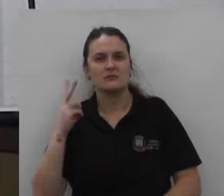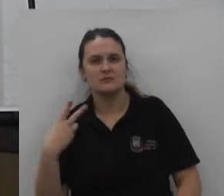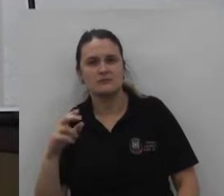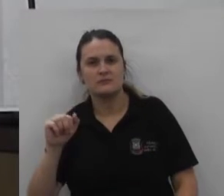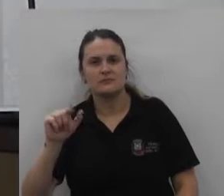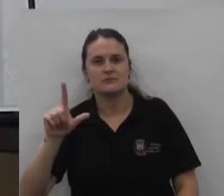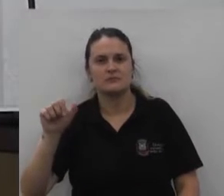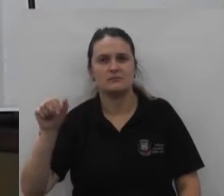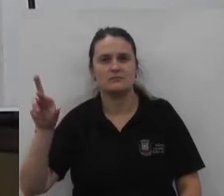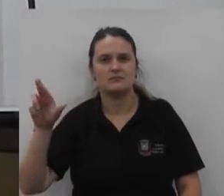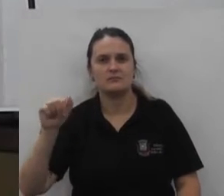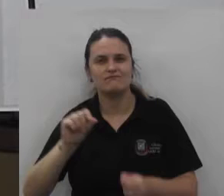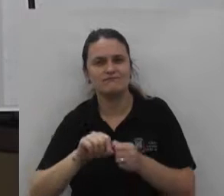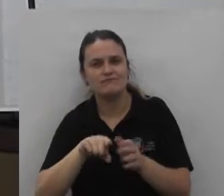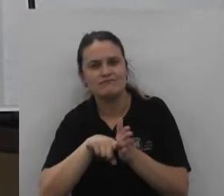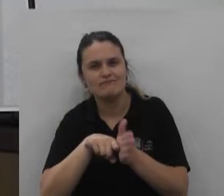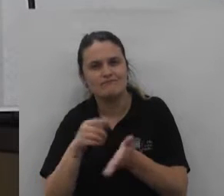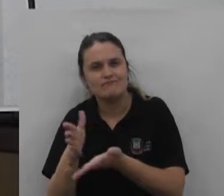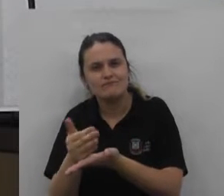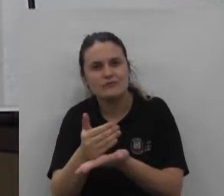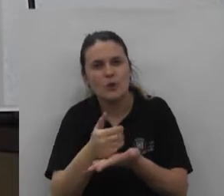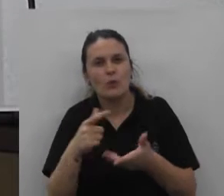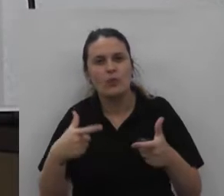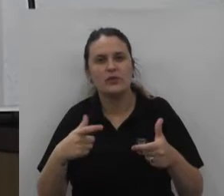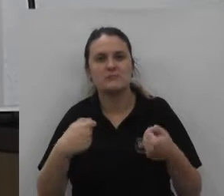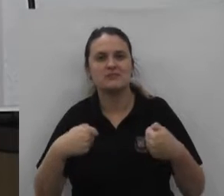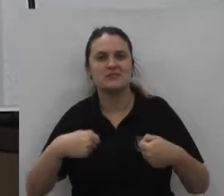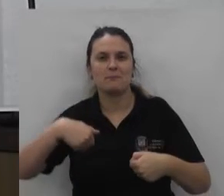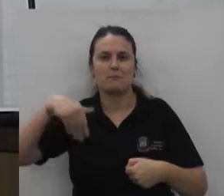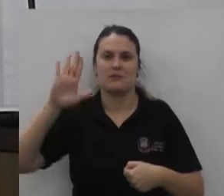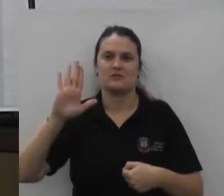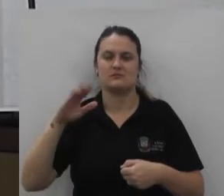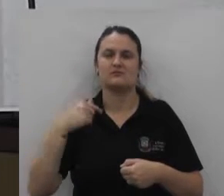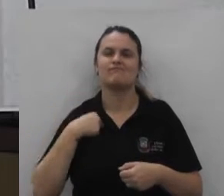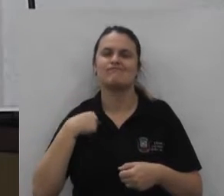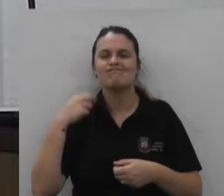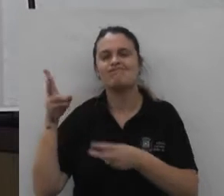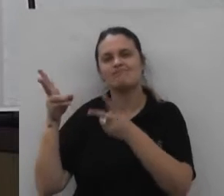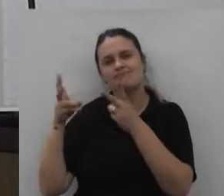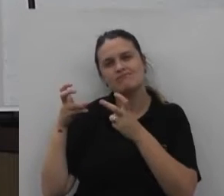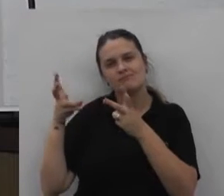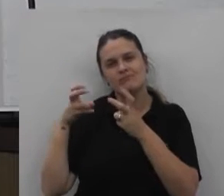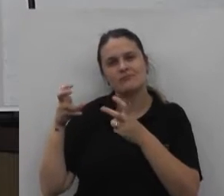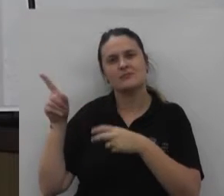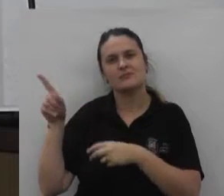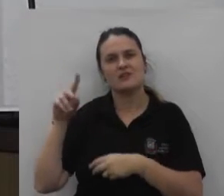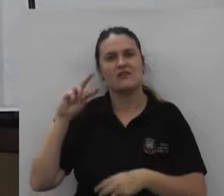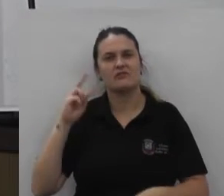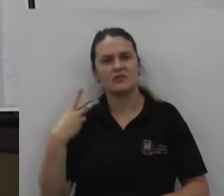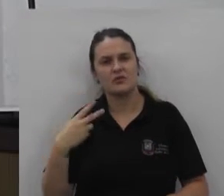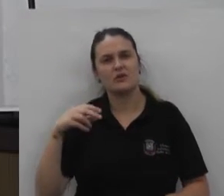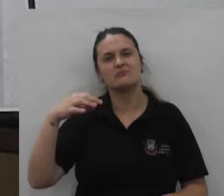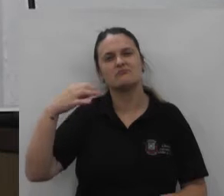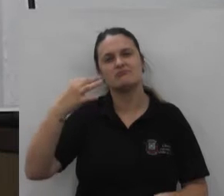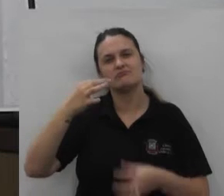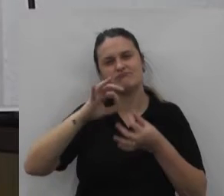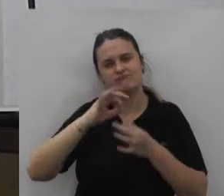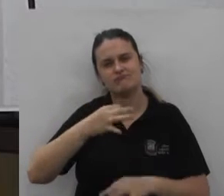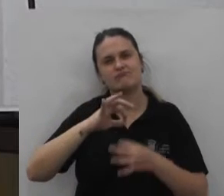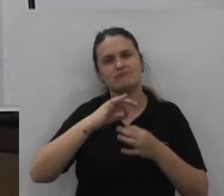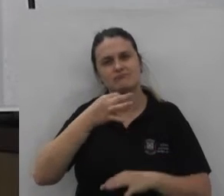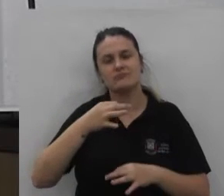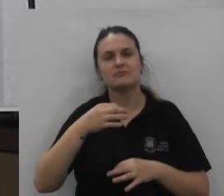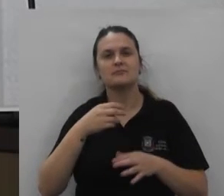demandas maiores ou menores. Ao observar esse relato apresentado e os números já